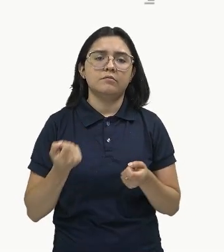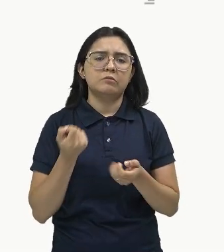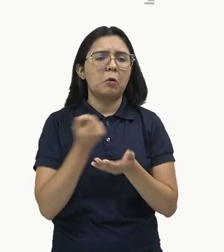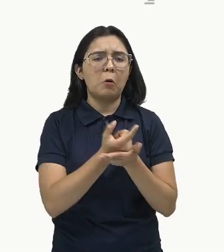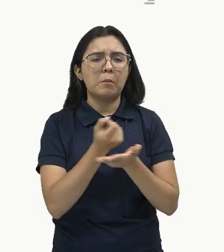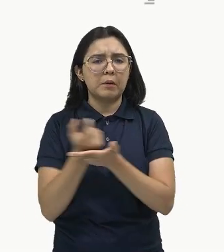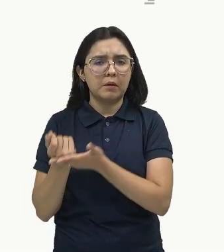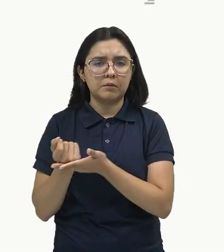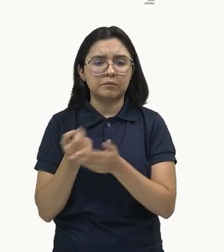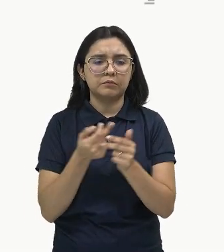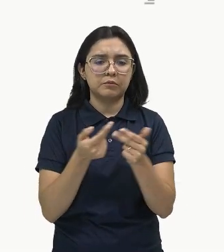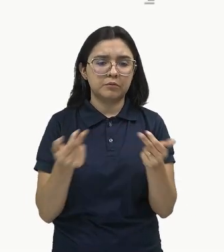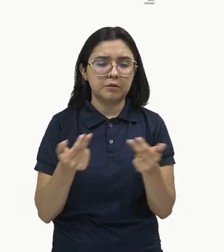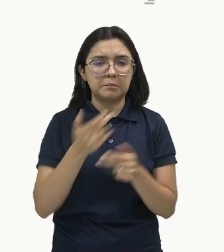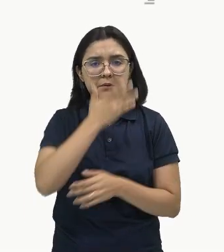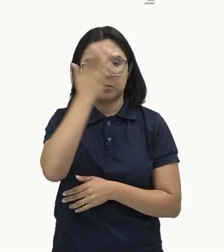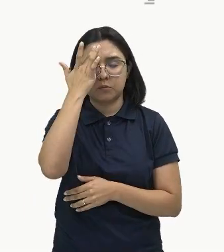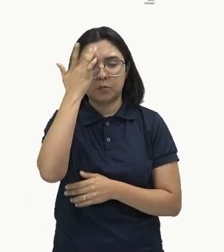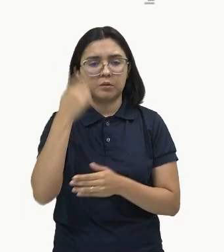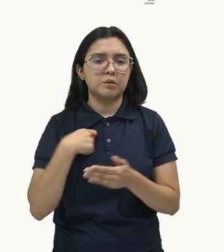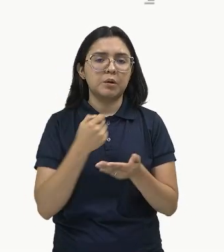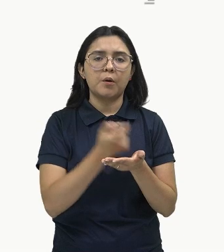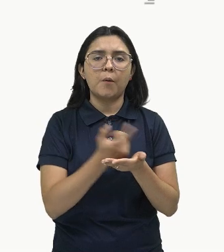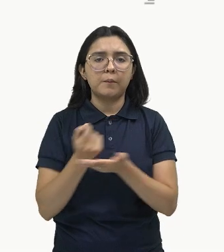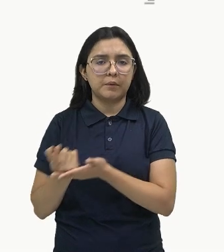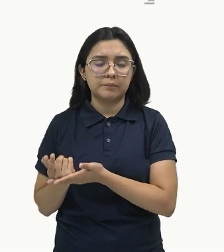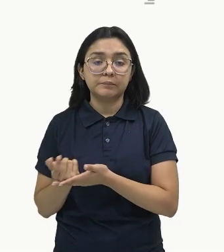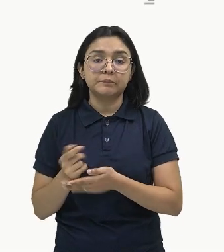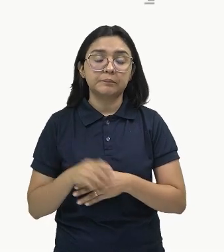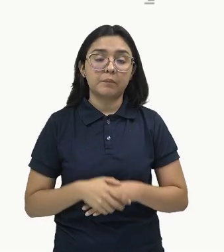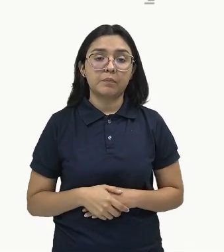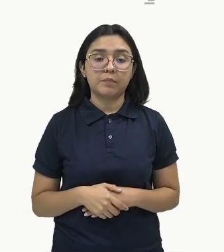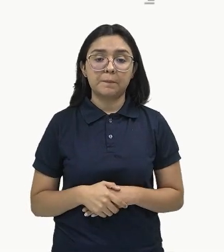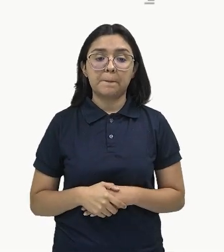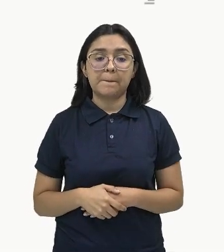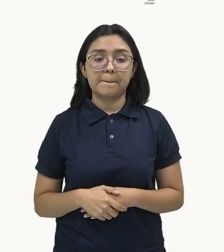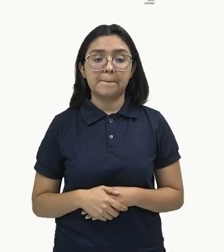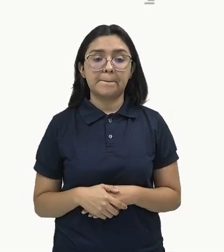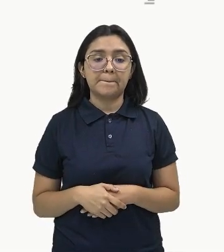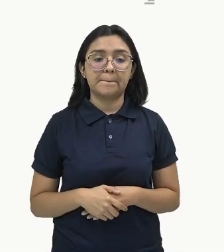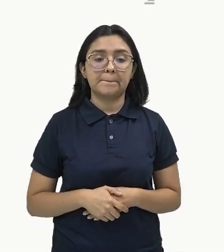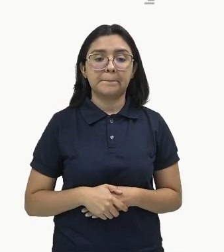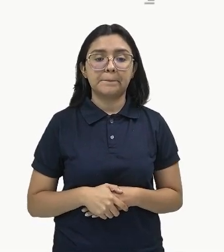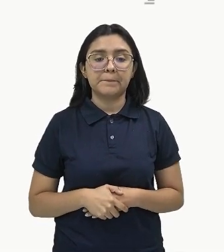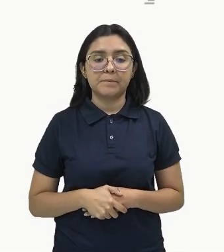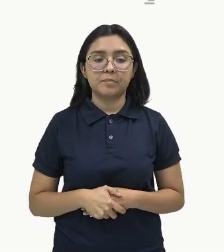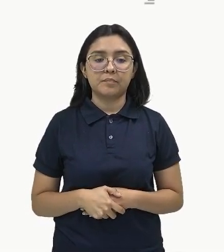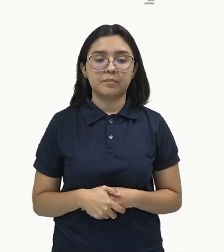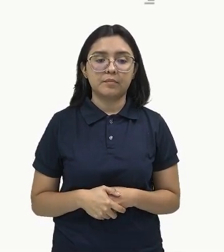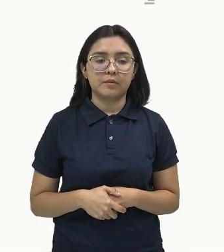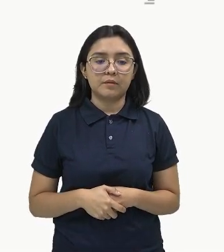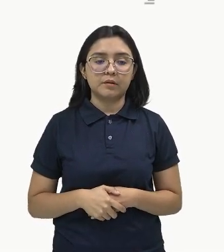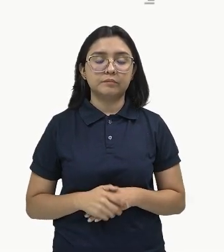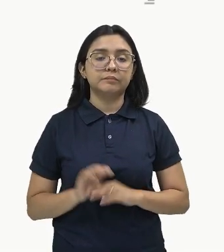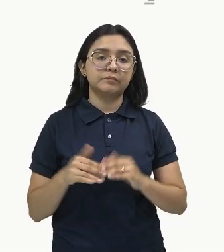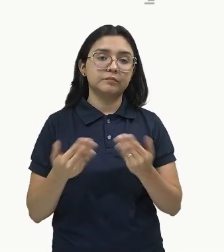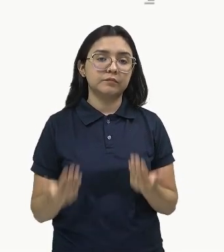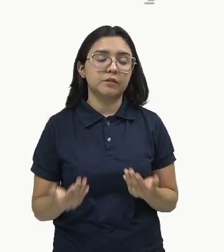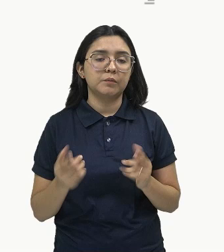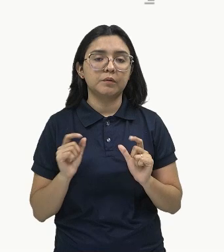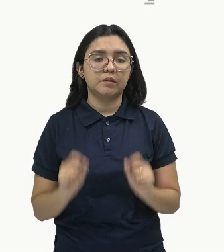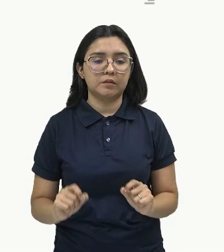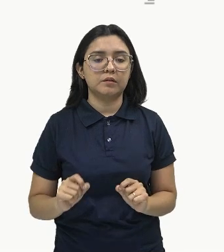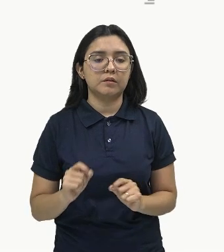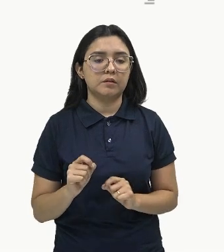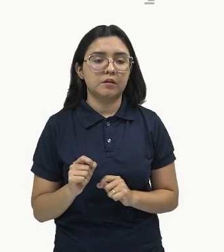aos gastos de uma pessoa, certo? And it's the most important. Então, é